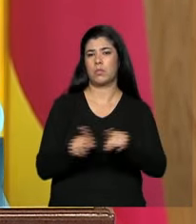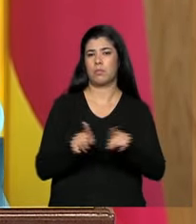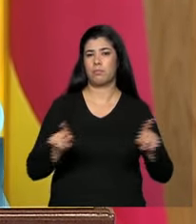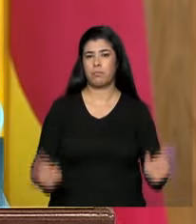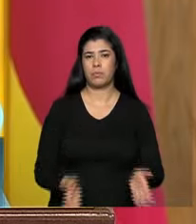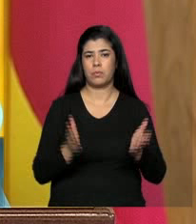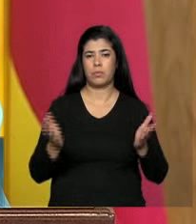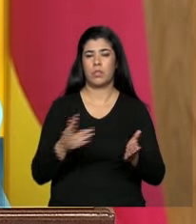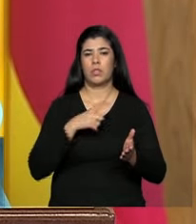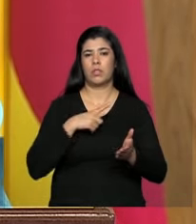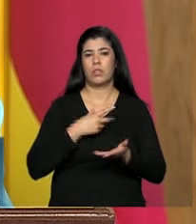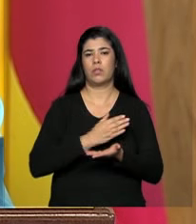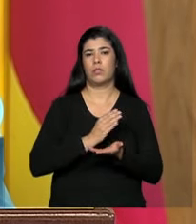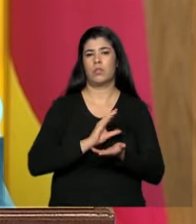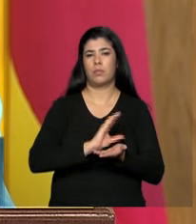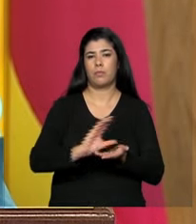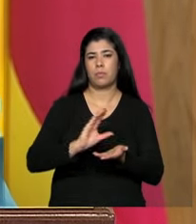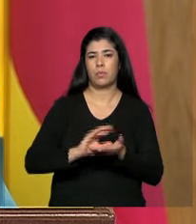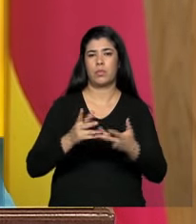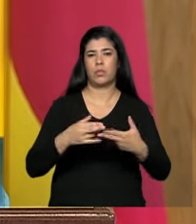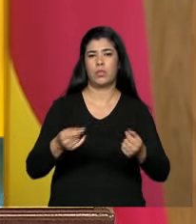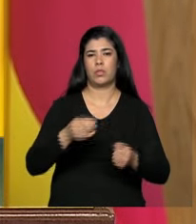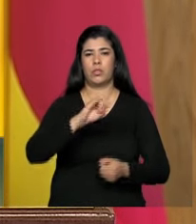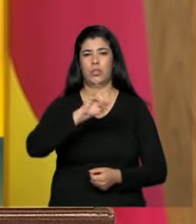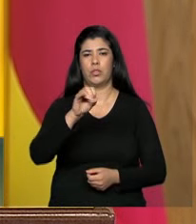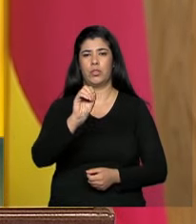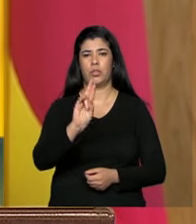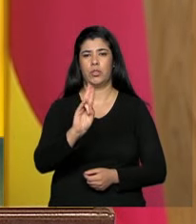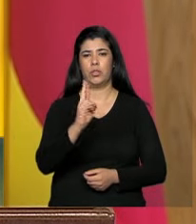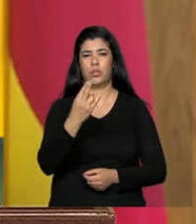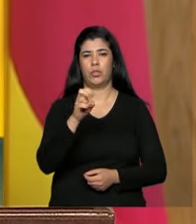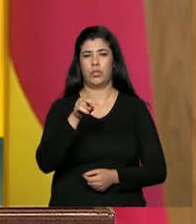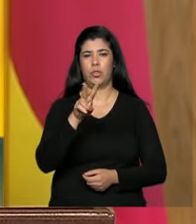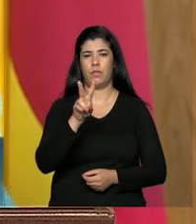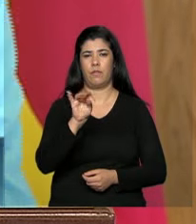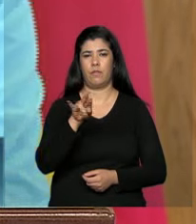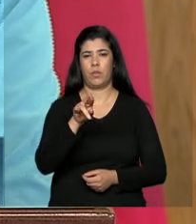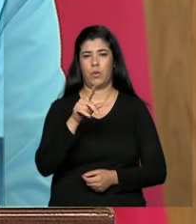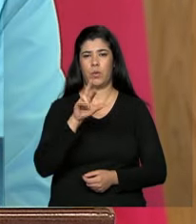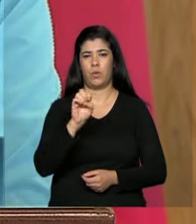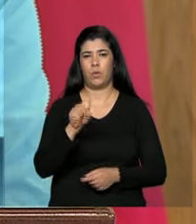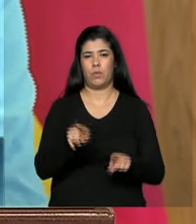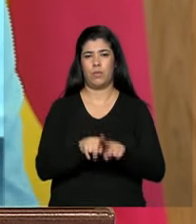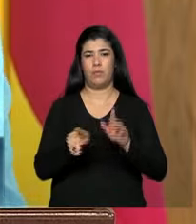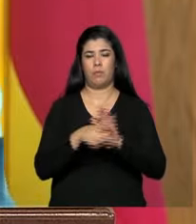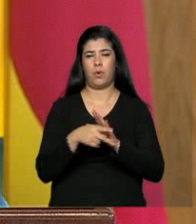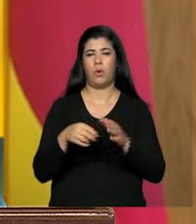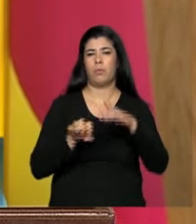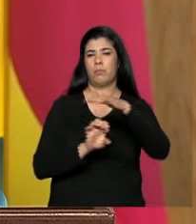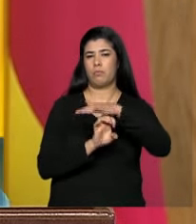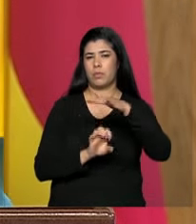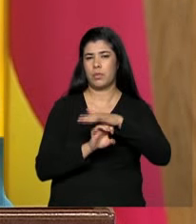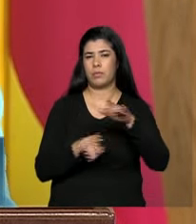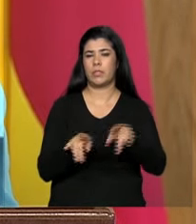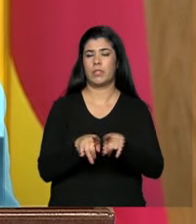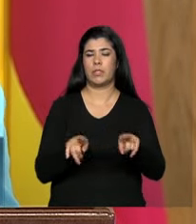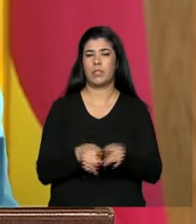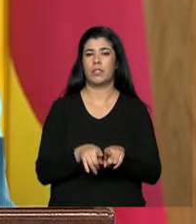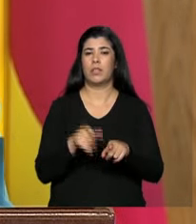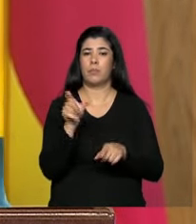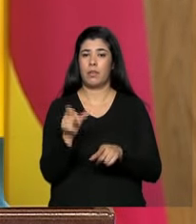a investimentos, a joint ventures entre pequenas e médias empresas. Ressaltei